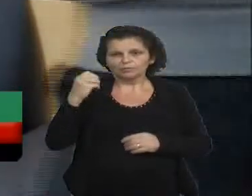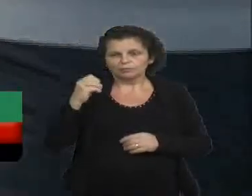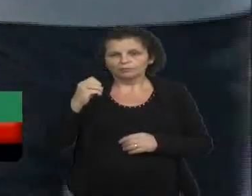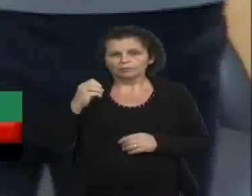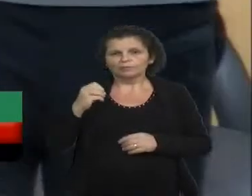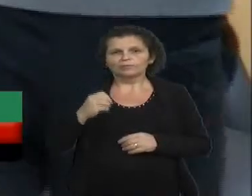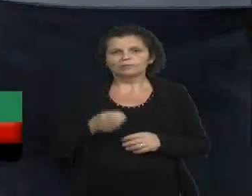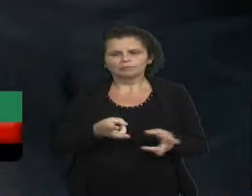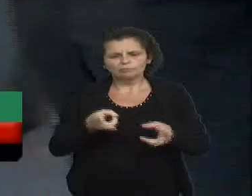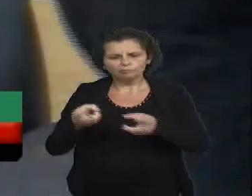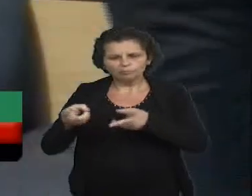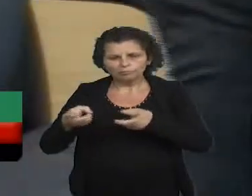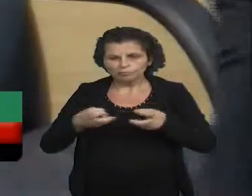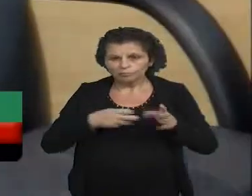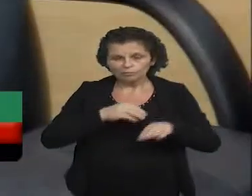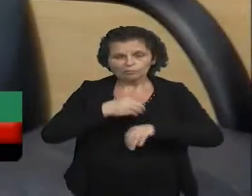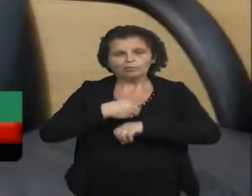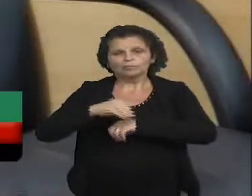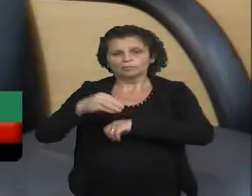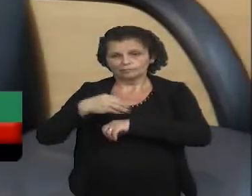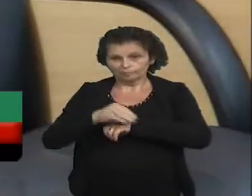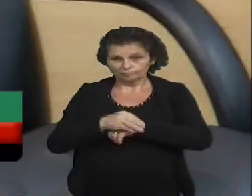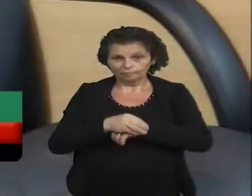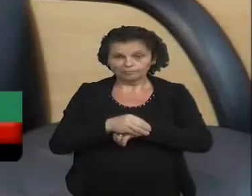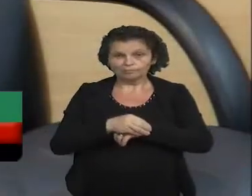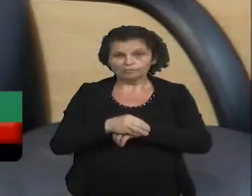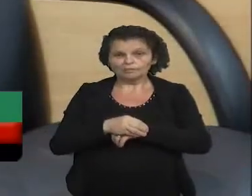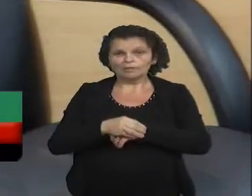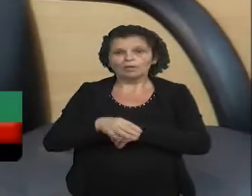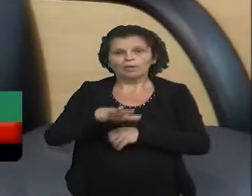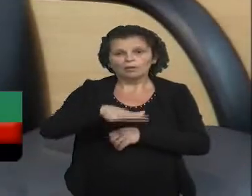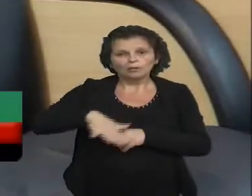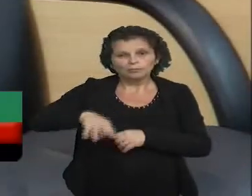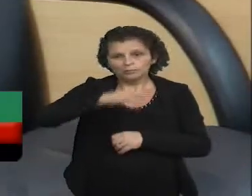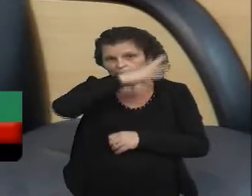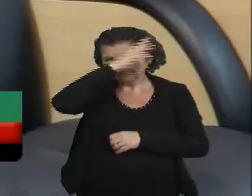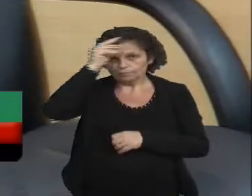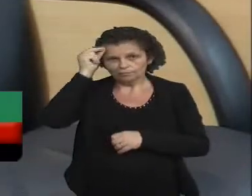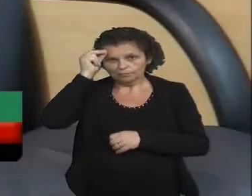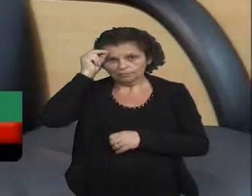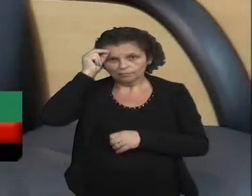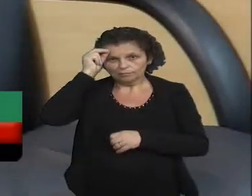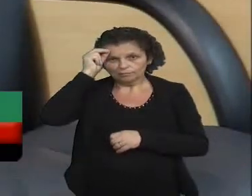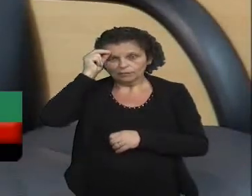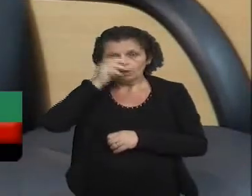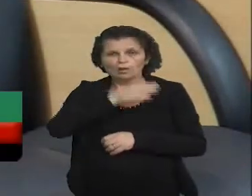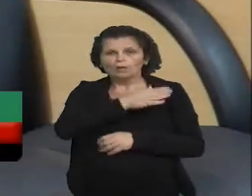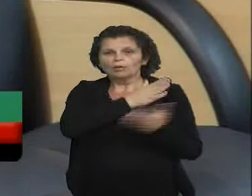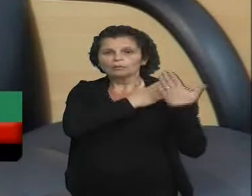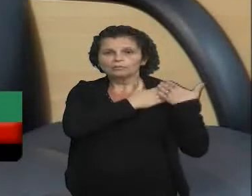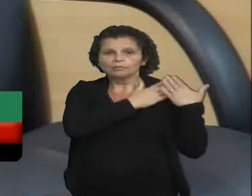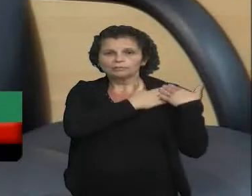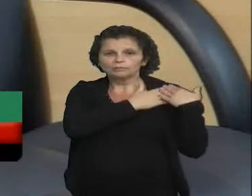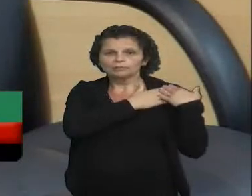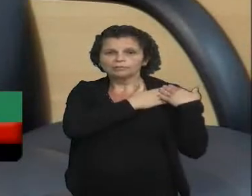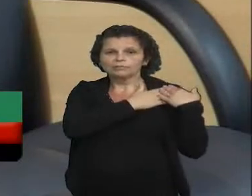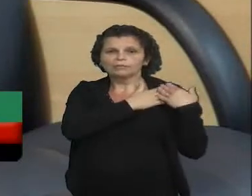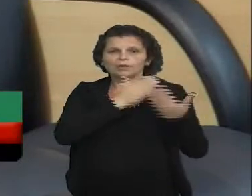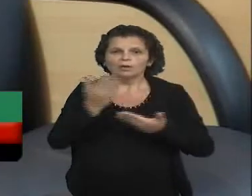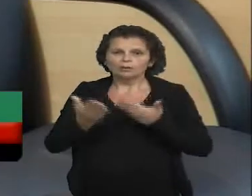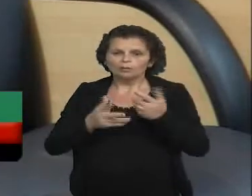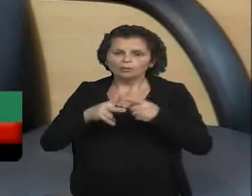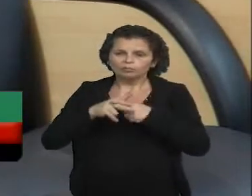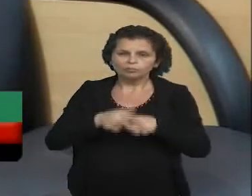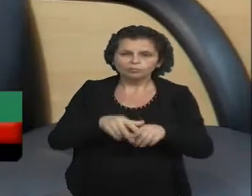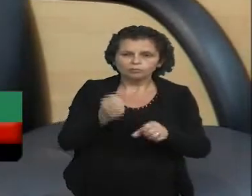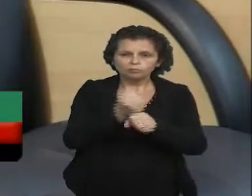mesa, observadas as formalidades regimentais, que seja enviado ofício ao senhor prefeito, para que determine ao setor competente serviços e